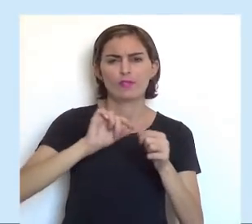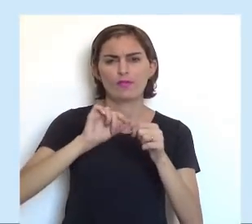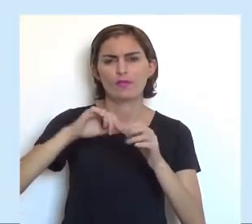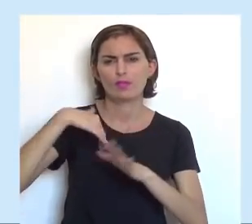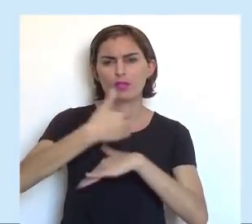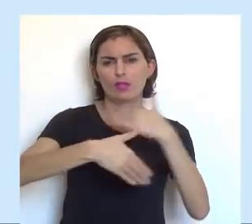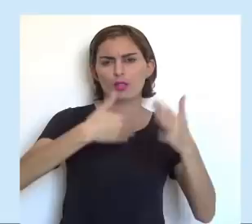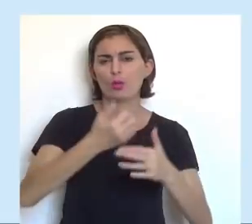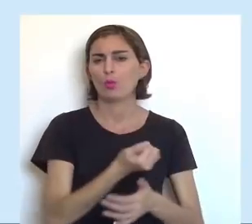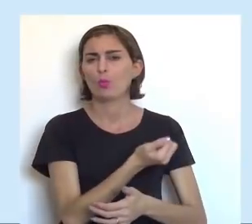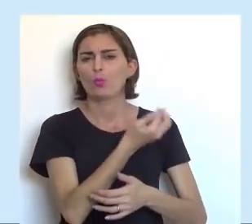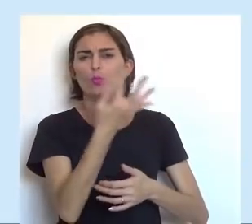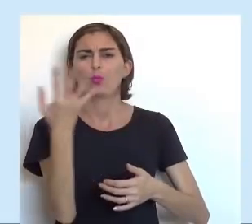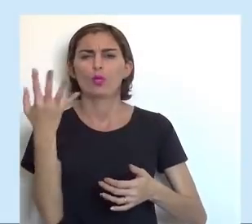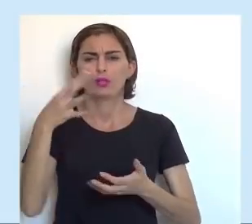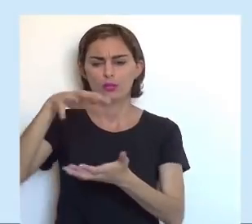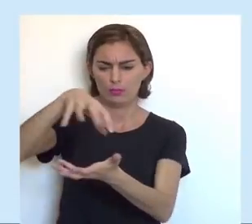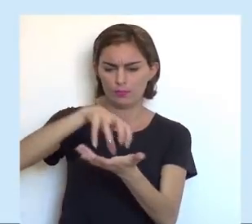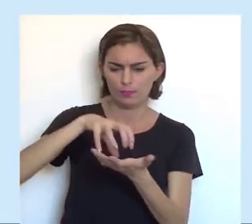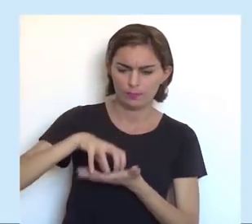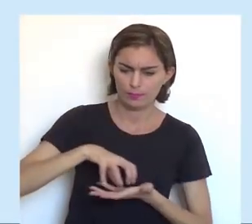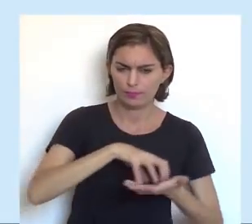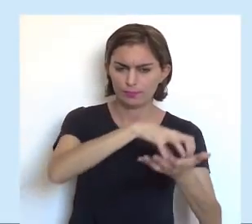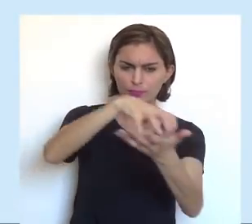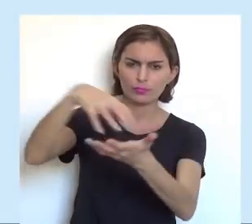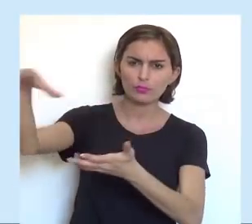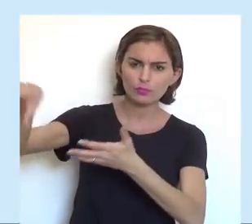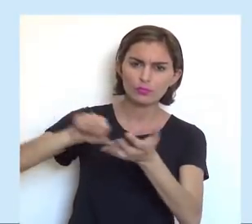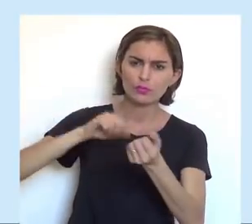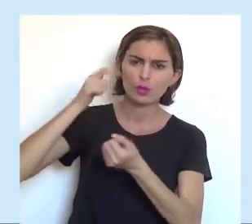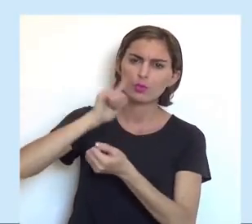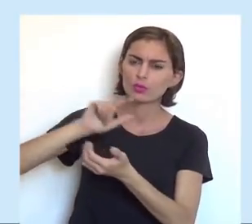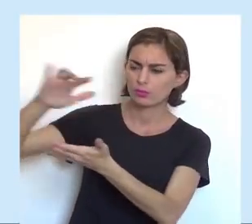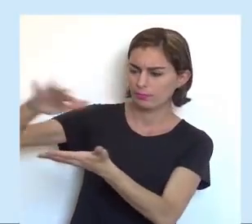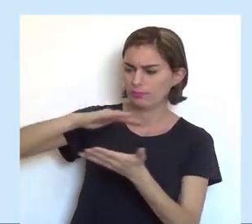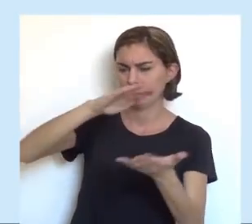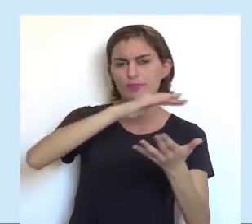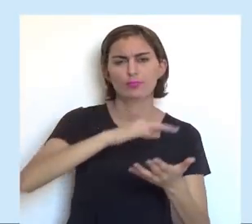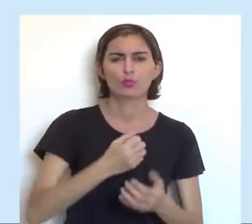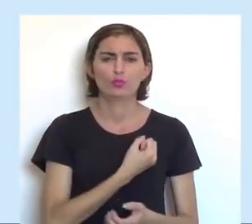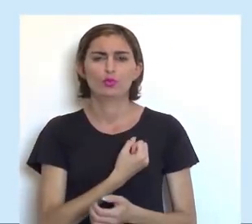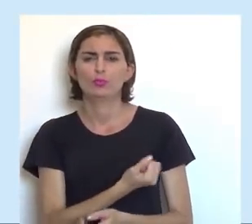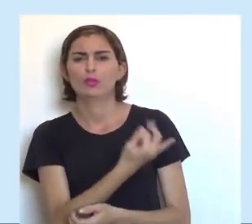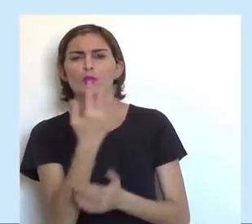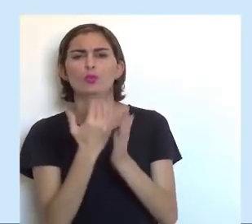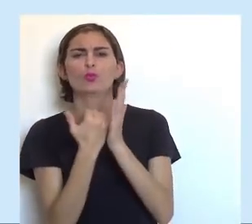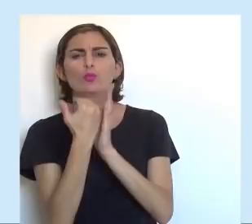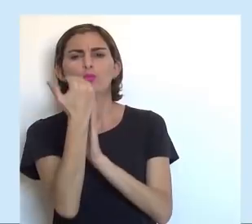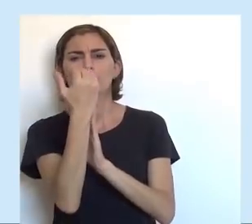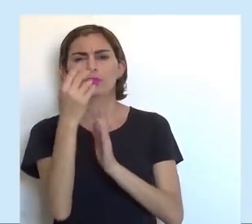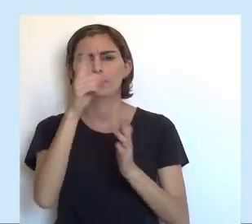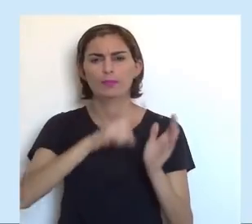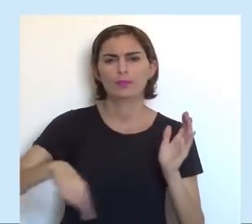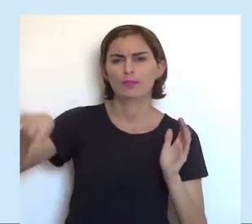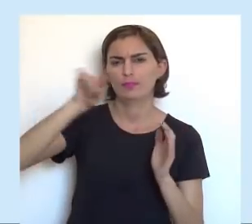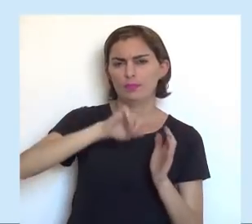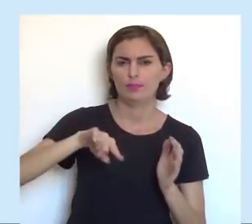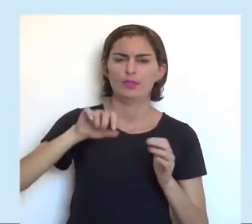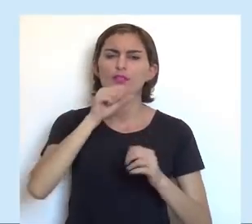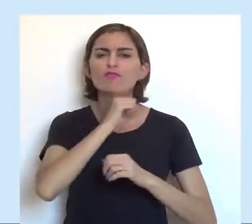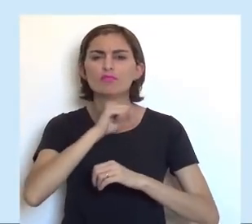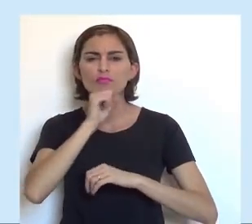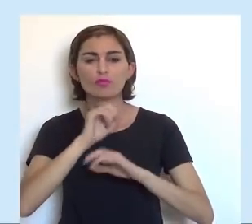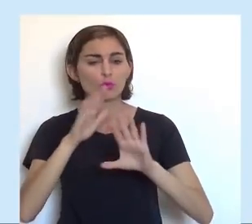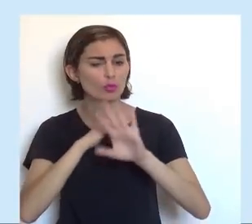ter uma determinada quantidade de pontos de coleta que vai conseguir coletar um número muito grande de unidades de pneus